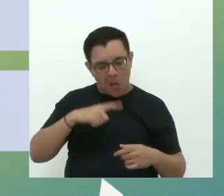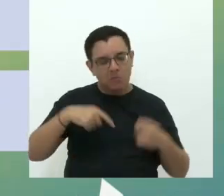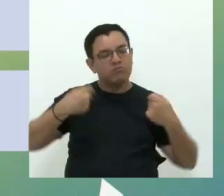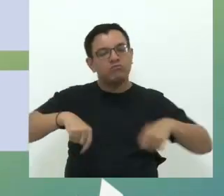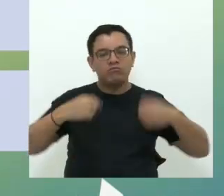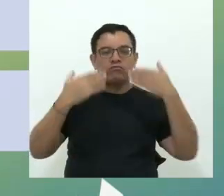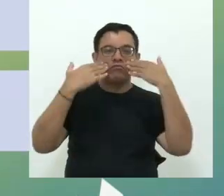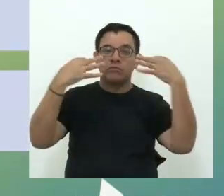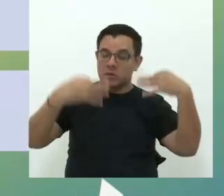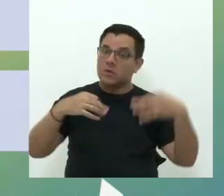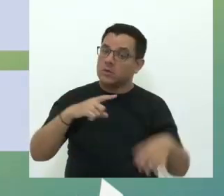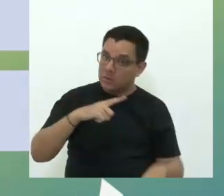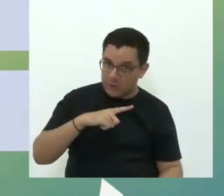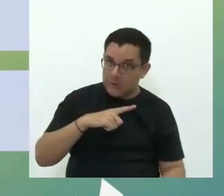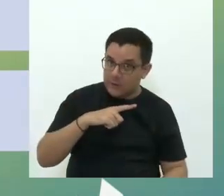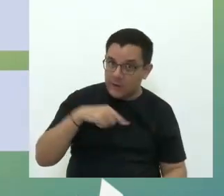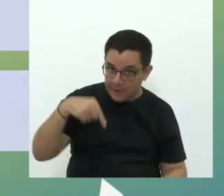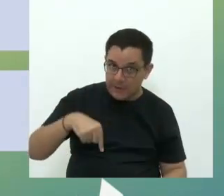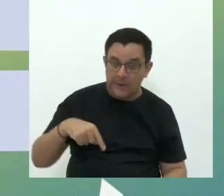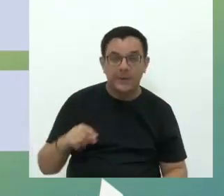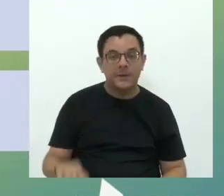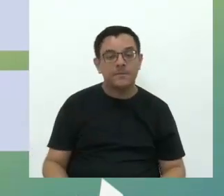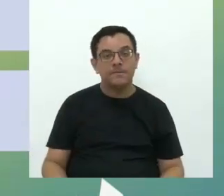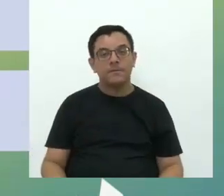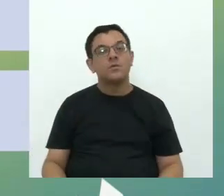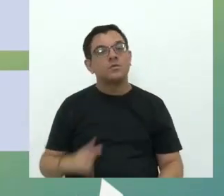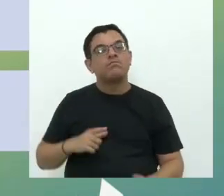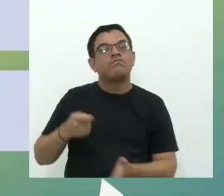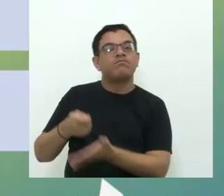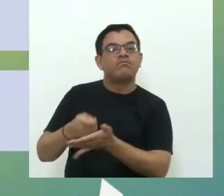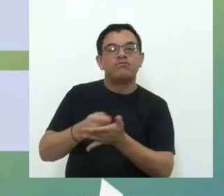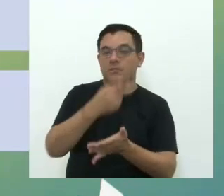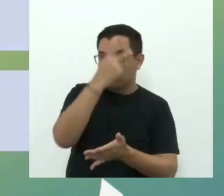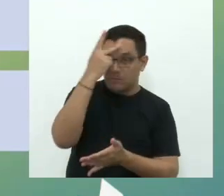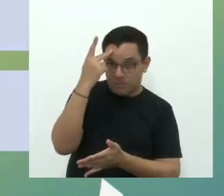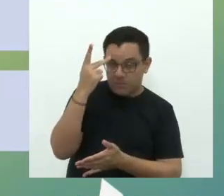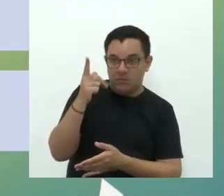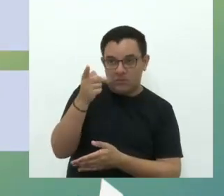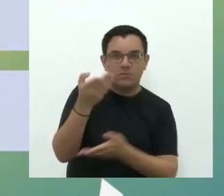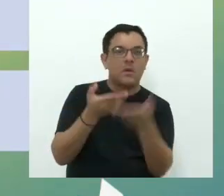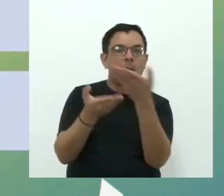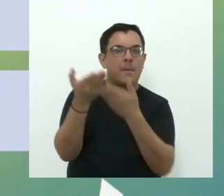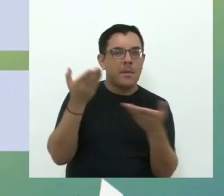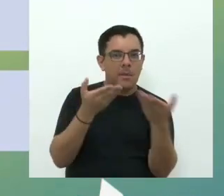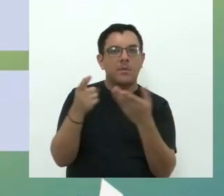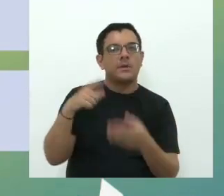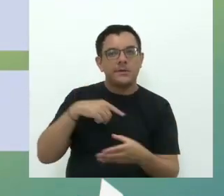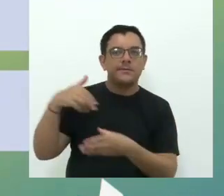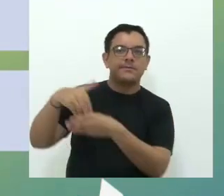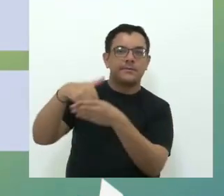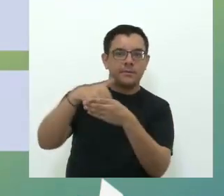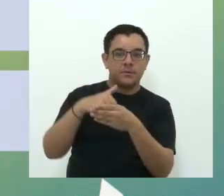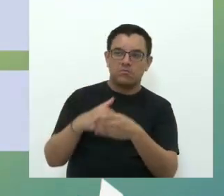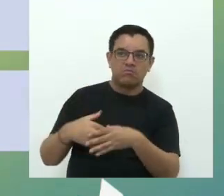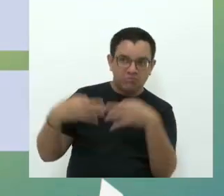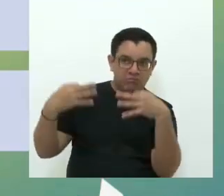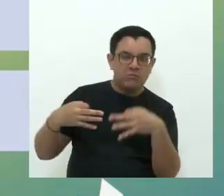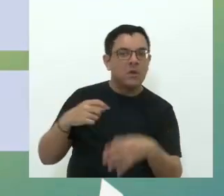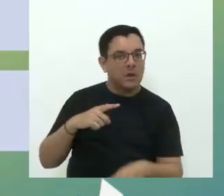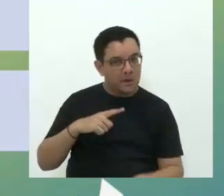de fato há a gente exige muita transparência das pessoas que participam do processo eleitoral e de fato